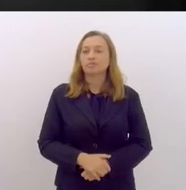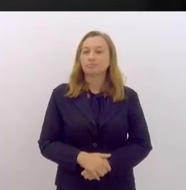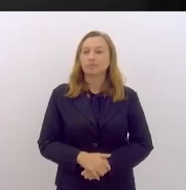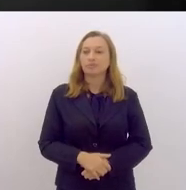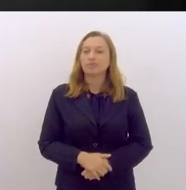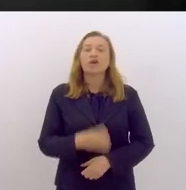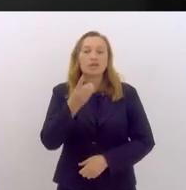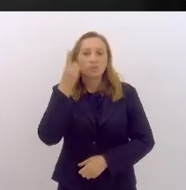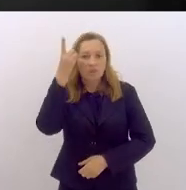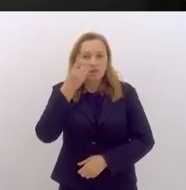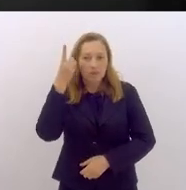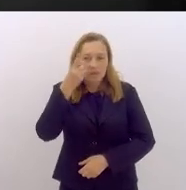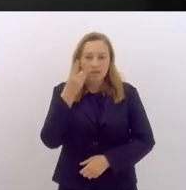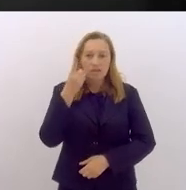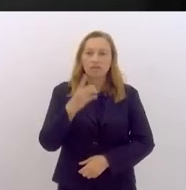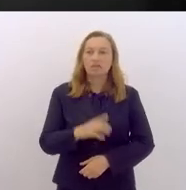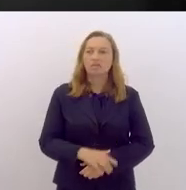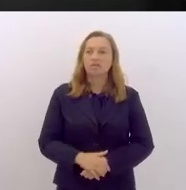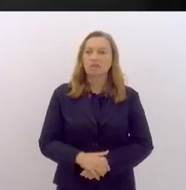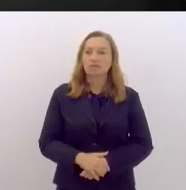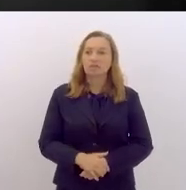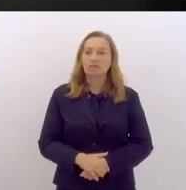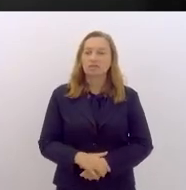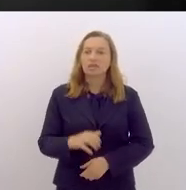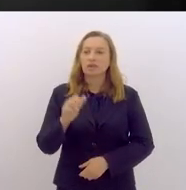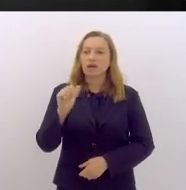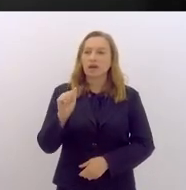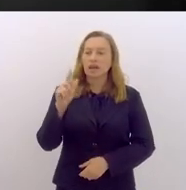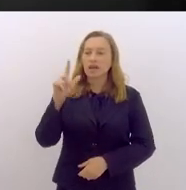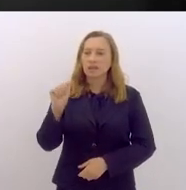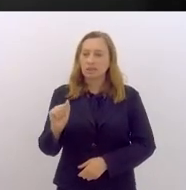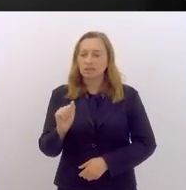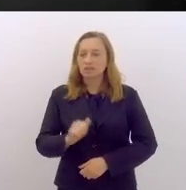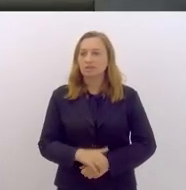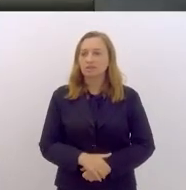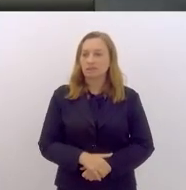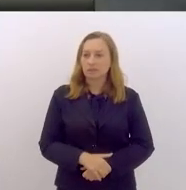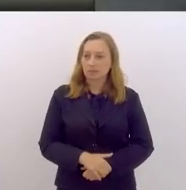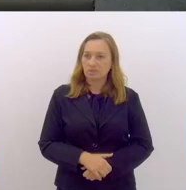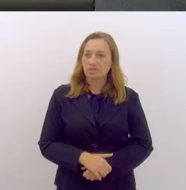Silva. Deputado, deputada Alana Passos.